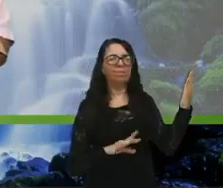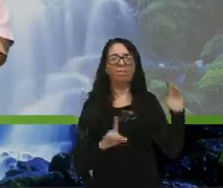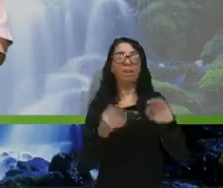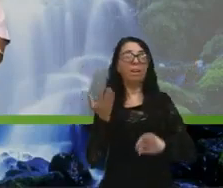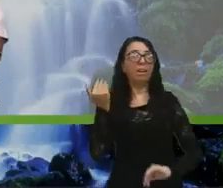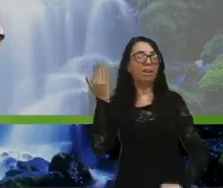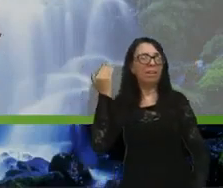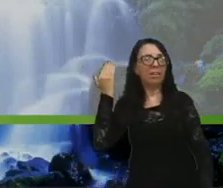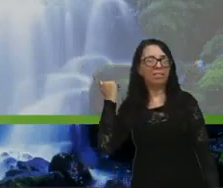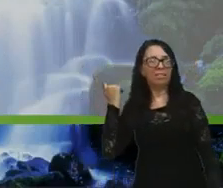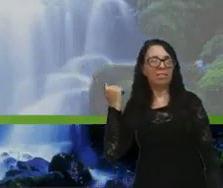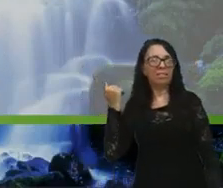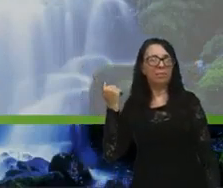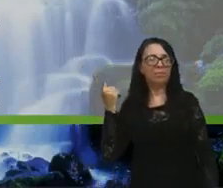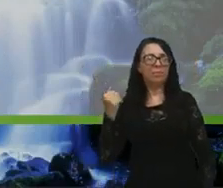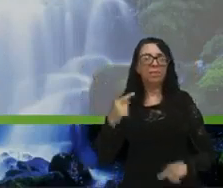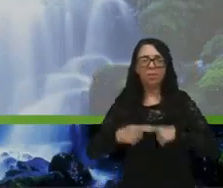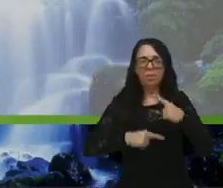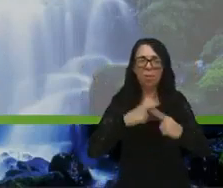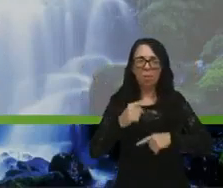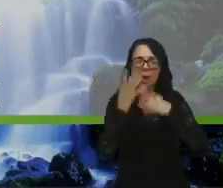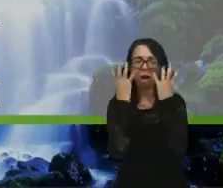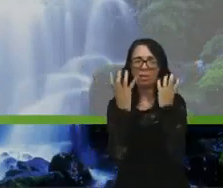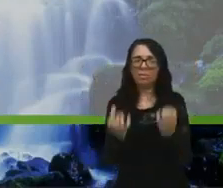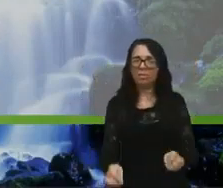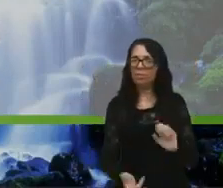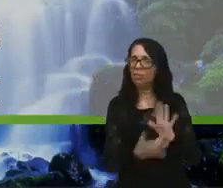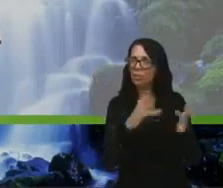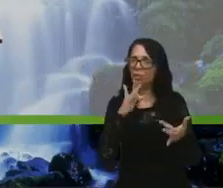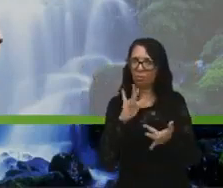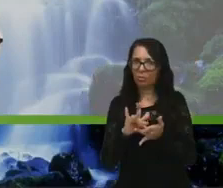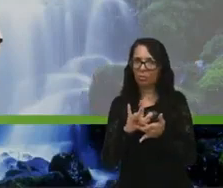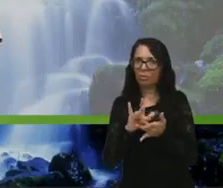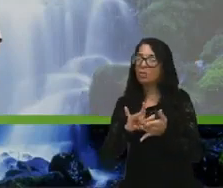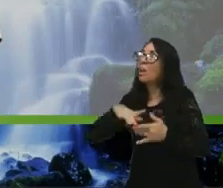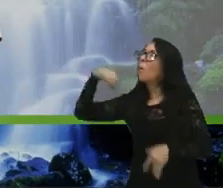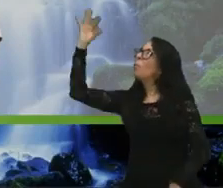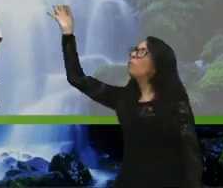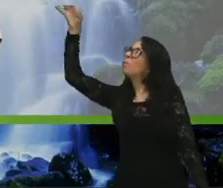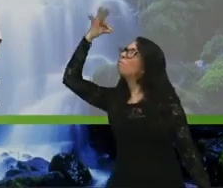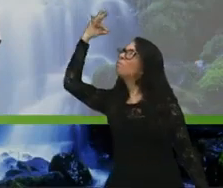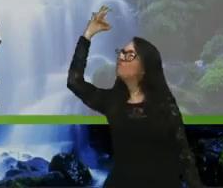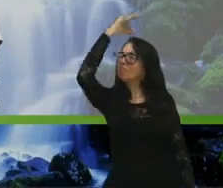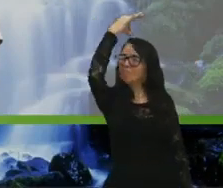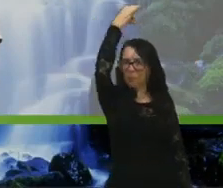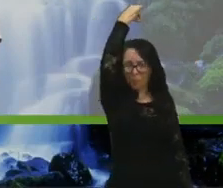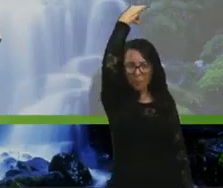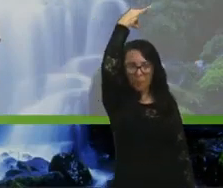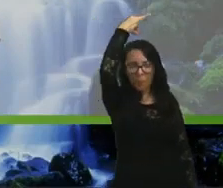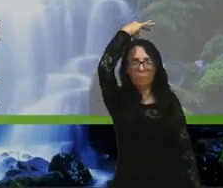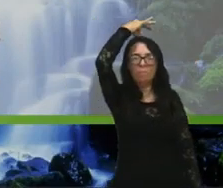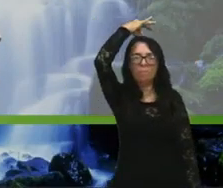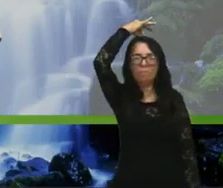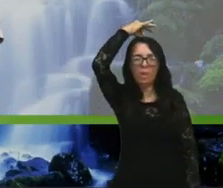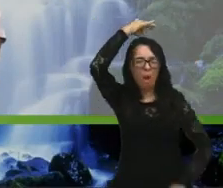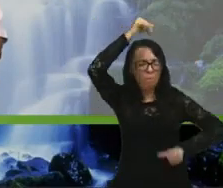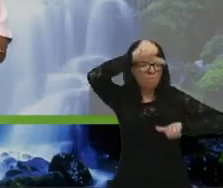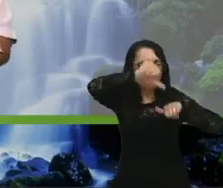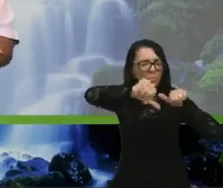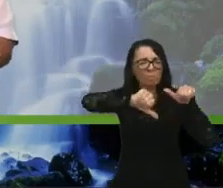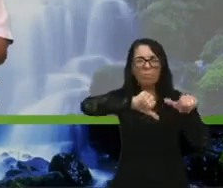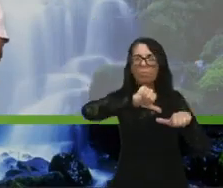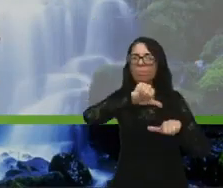e também transformadora da nossa vida. Transforma o nosso jeito de ser.